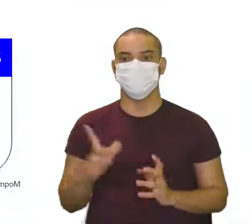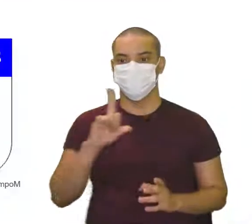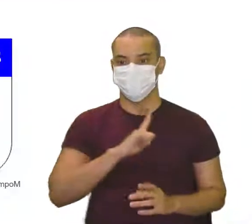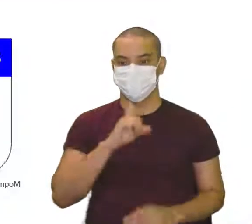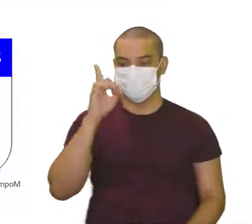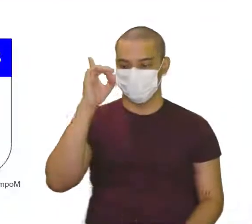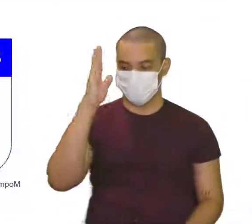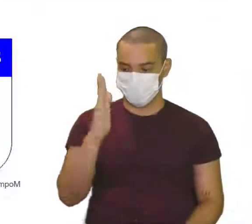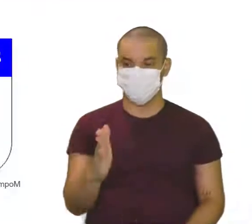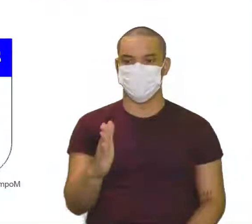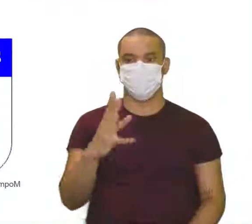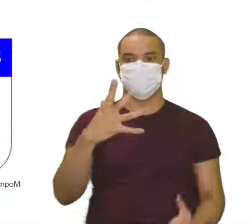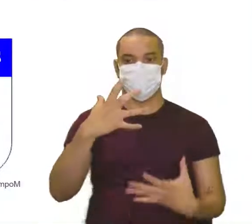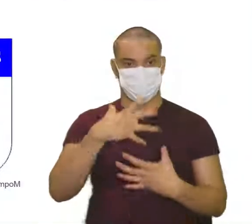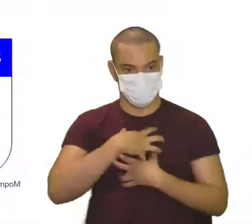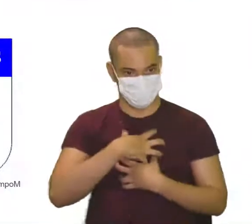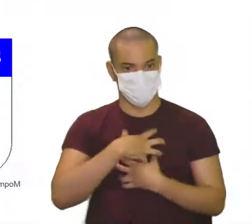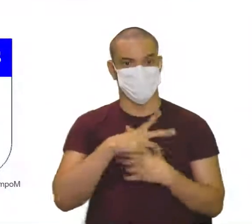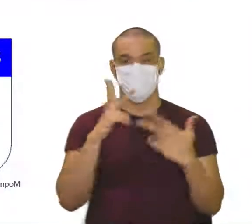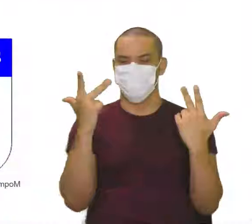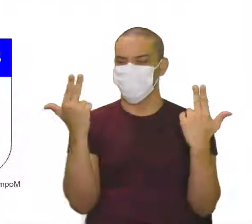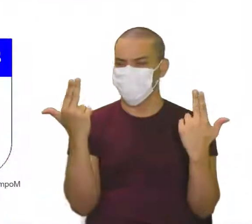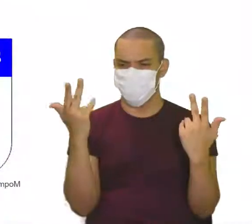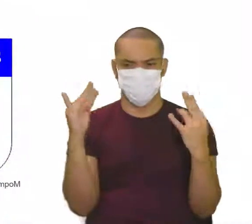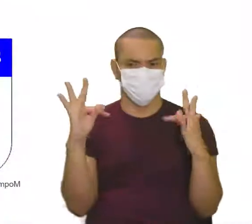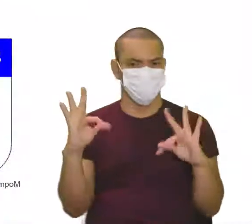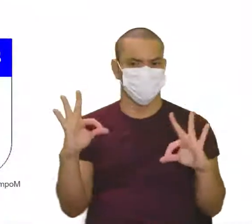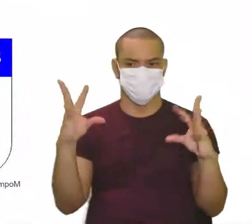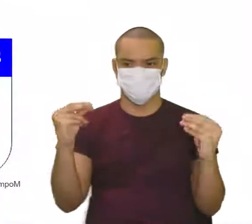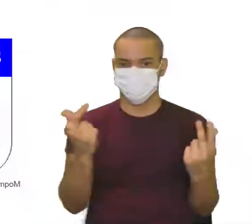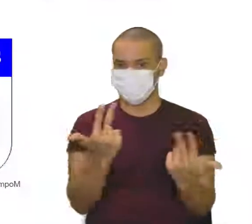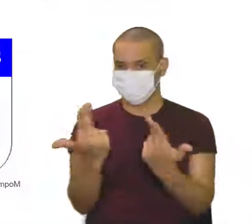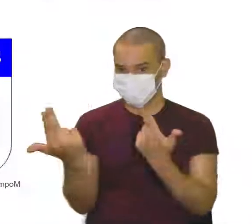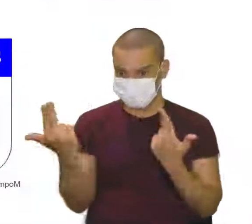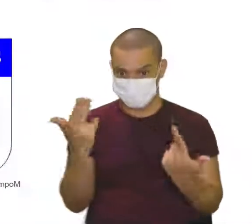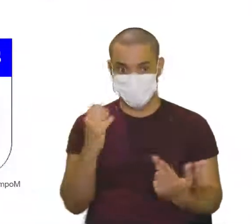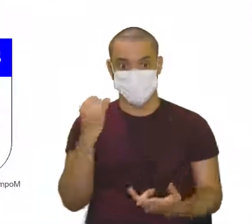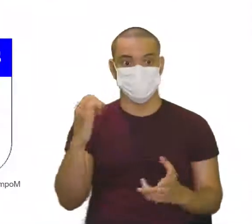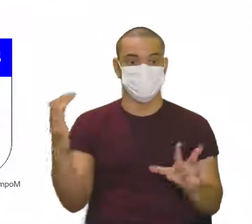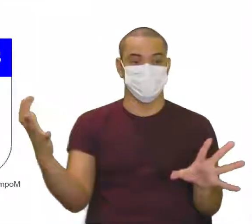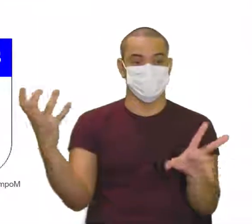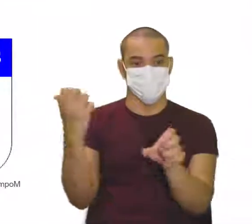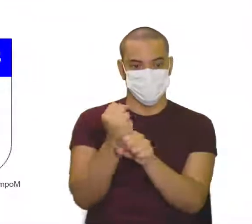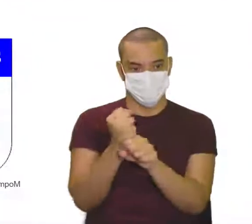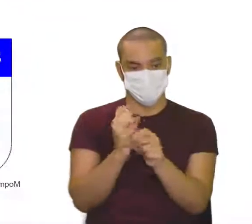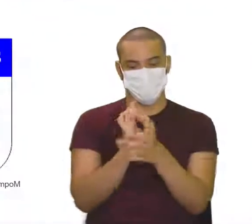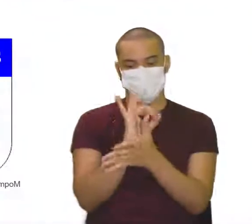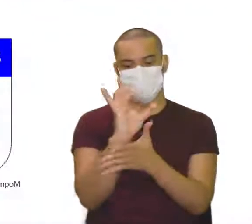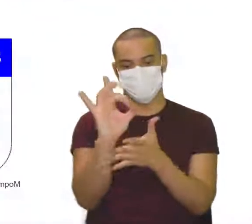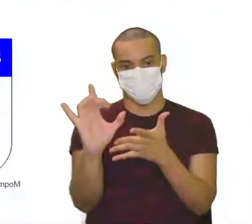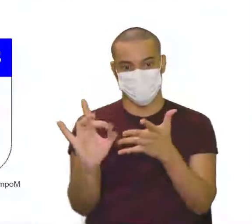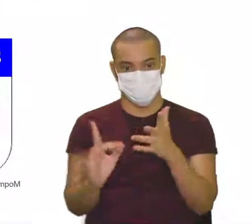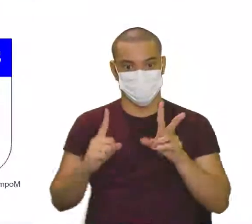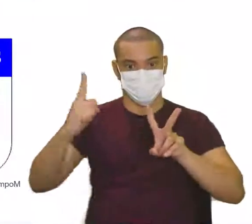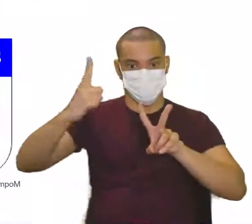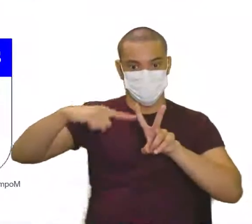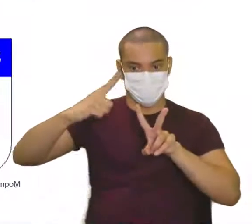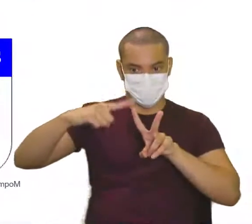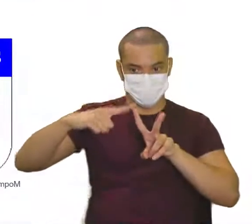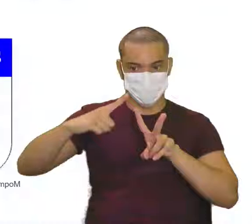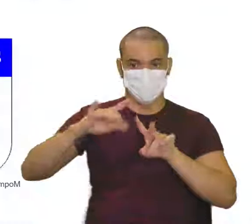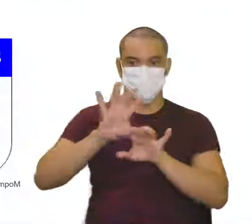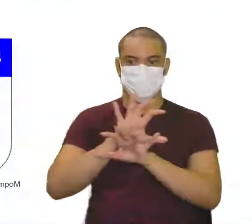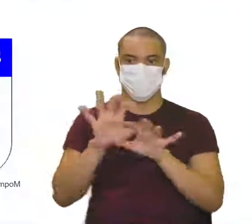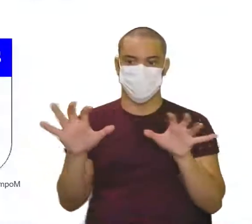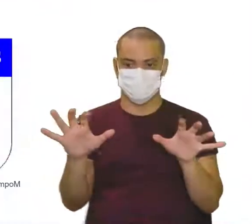direção e sentido. Olha só, vocês podem observar aqui, ó, se você for calcular cada vetor indução magnética desse